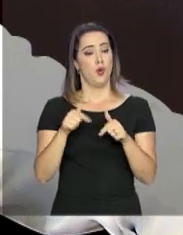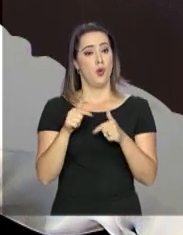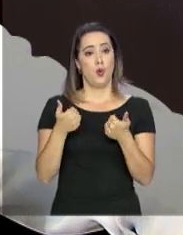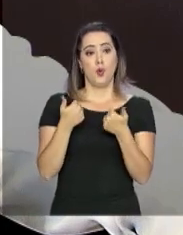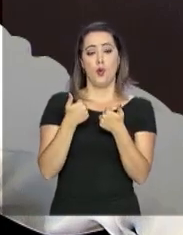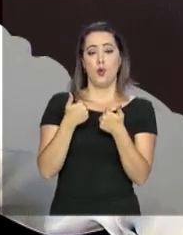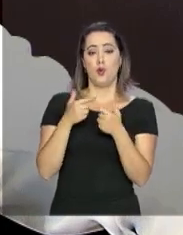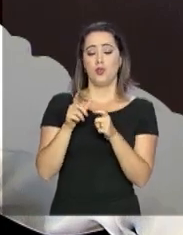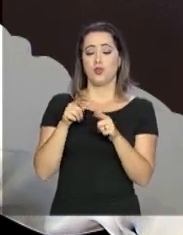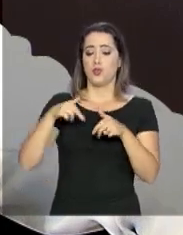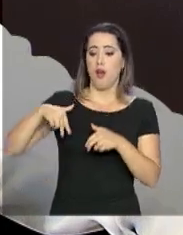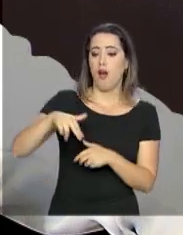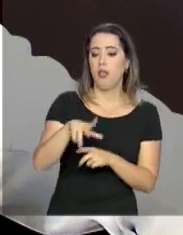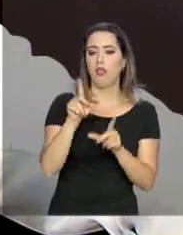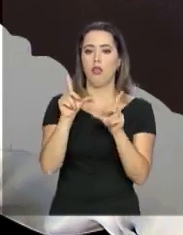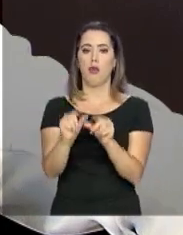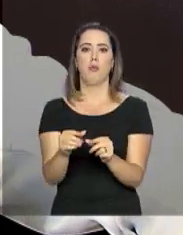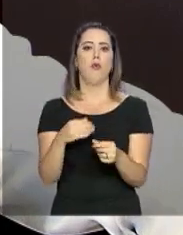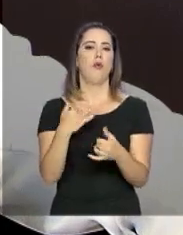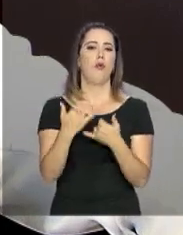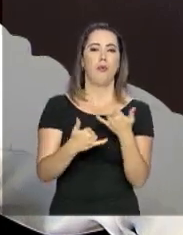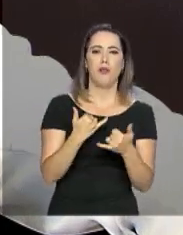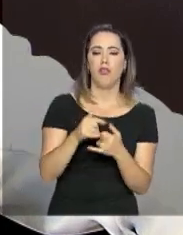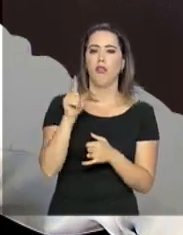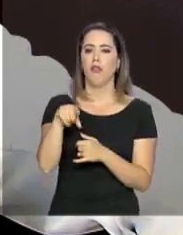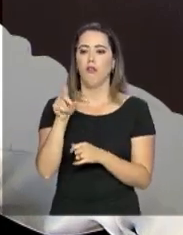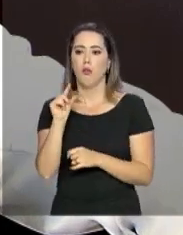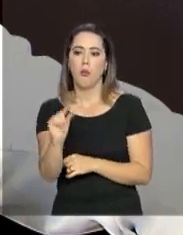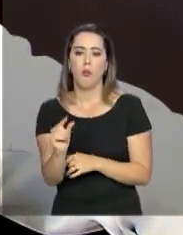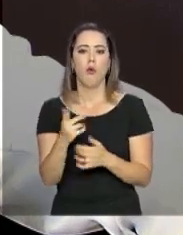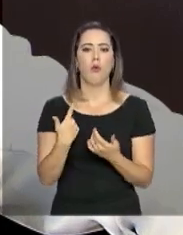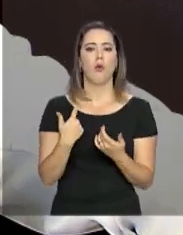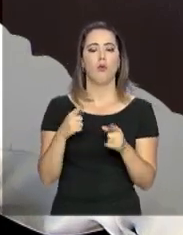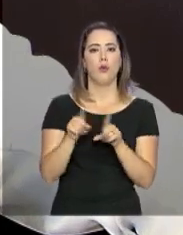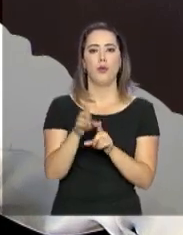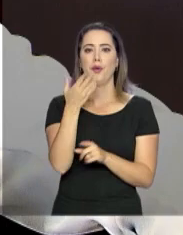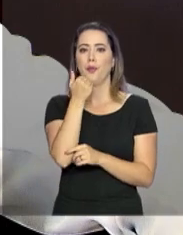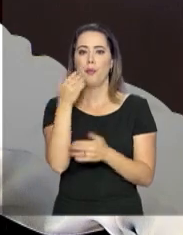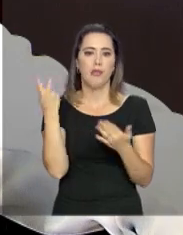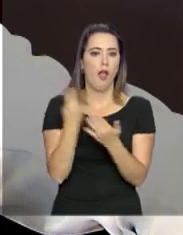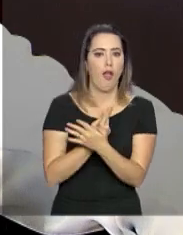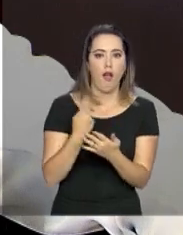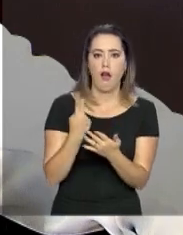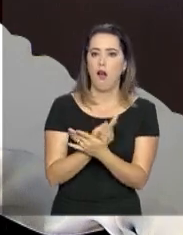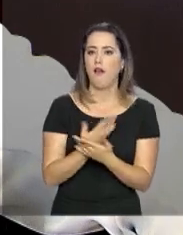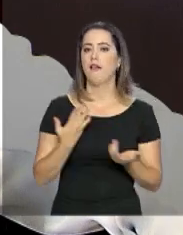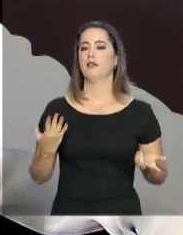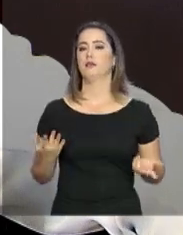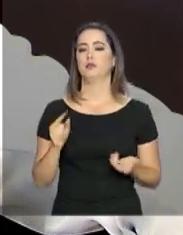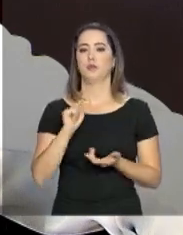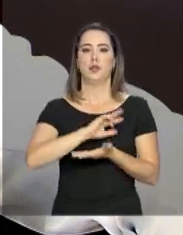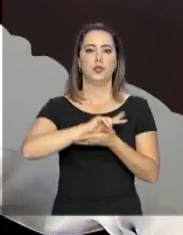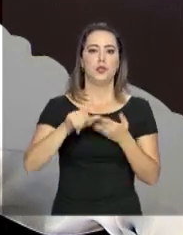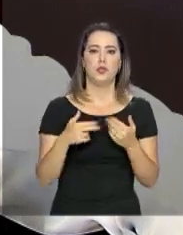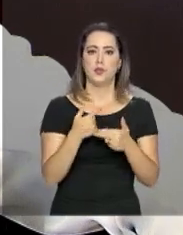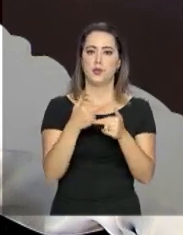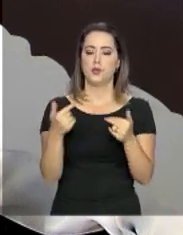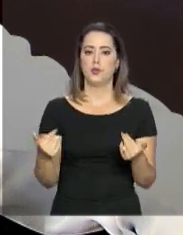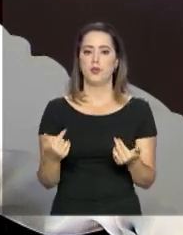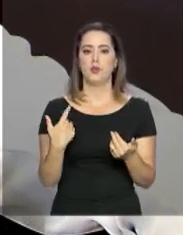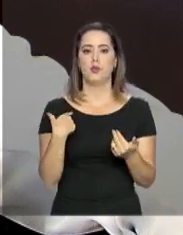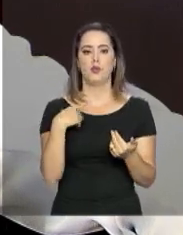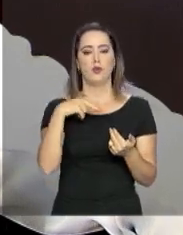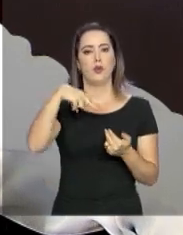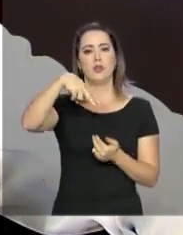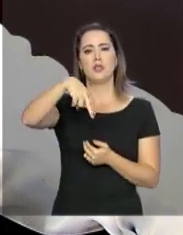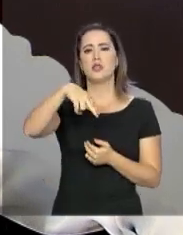lazer sedentário e uma comida absolutamente inadequada é com vários nutrientes